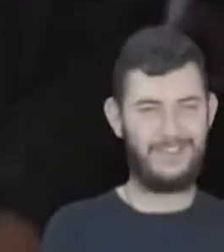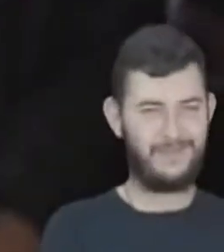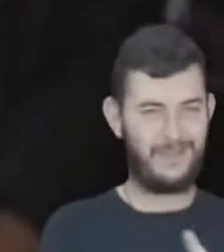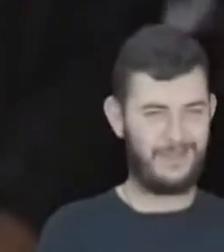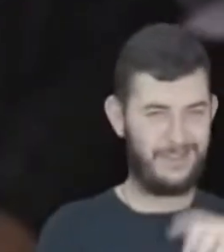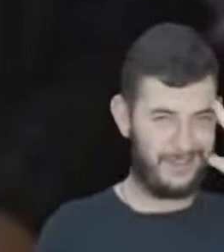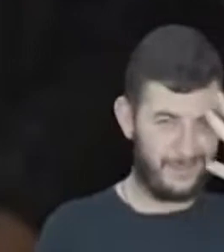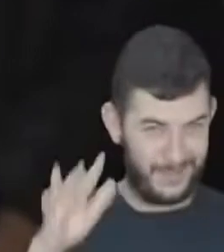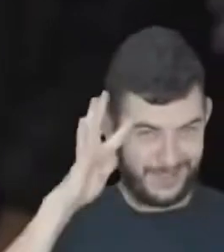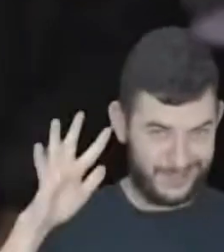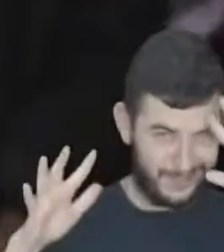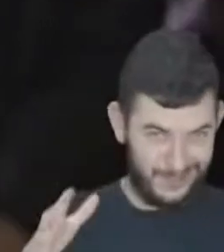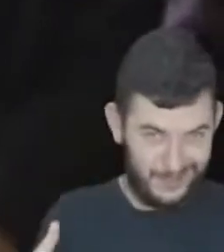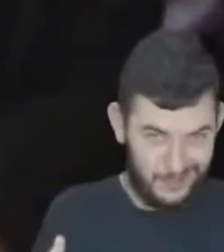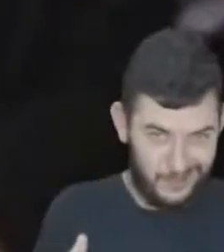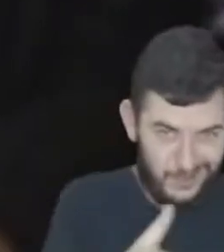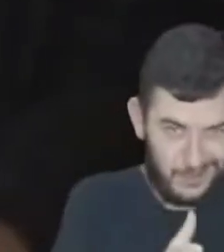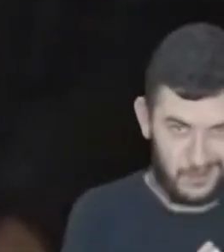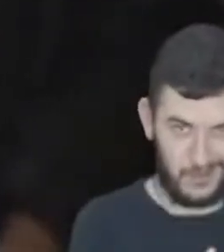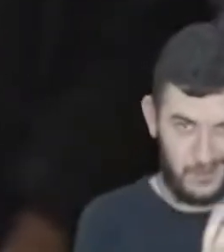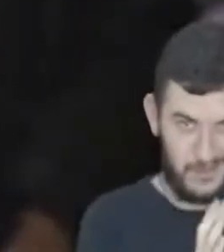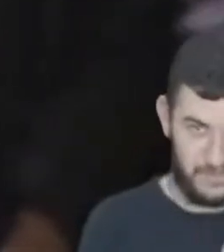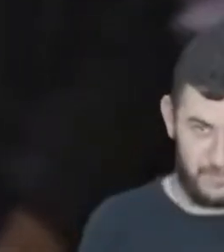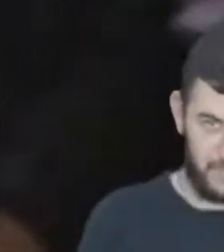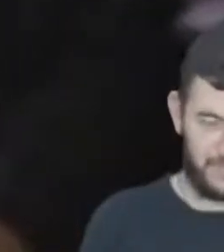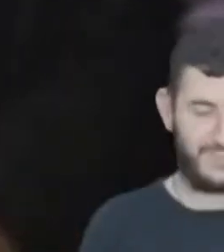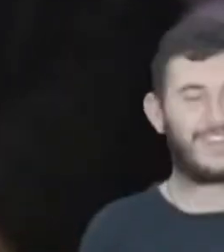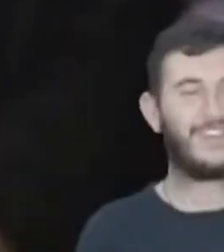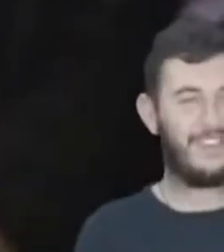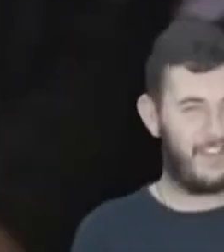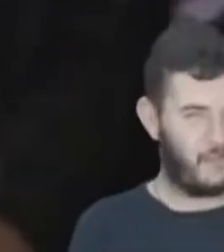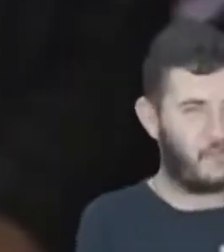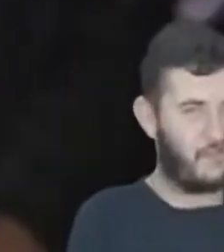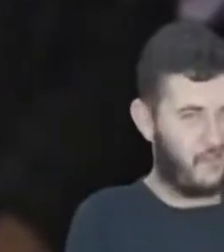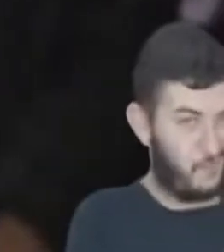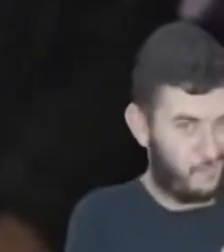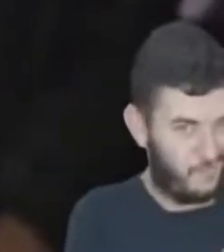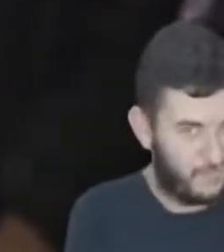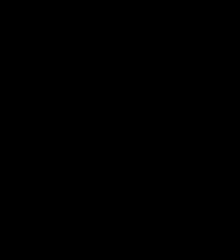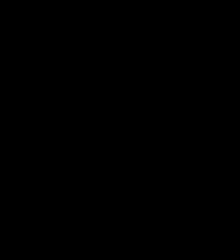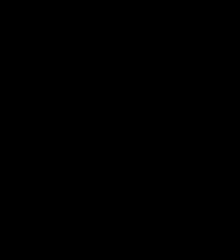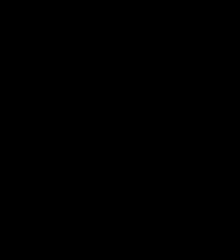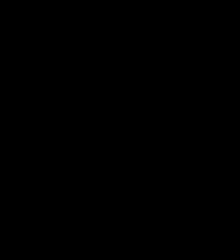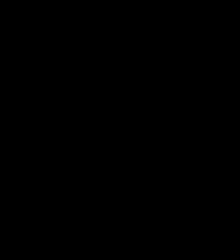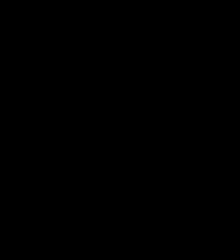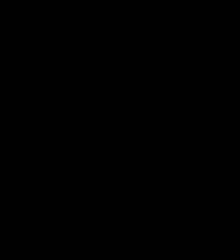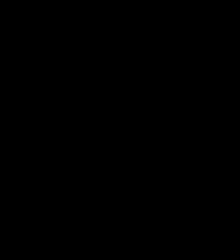juntos o que vai acontecer nesse país. Não é só ganhar, é ganhar e governar.